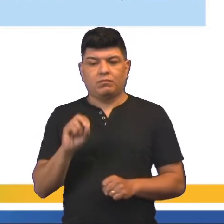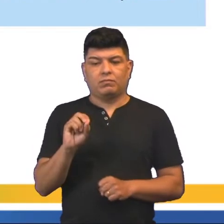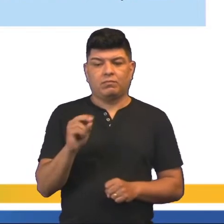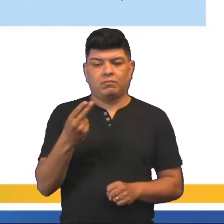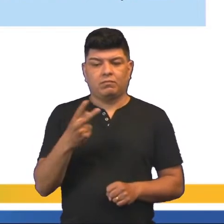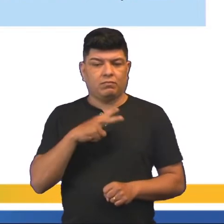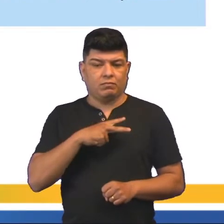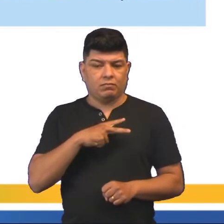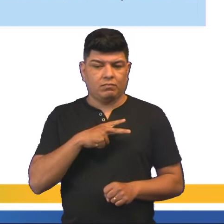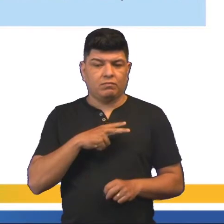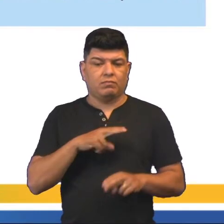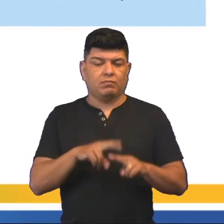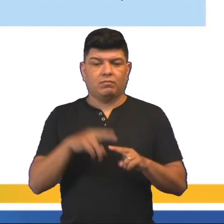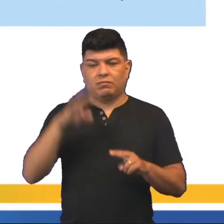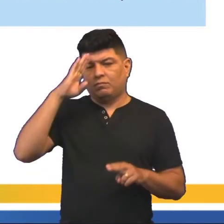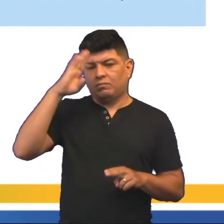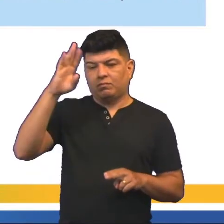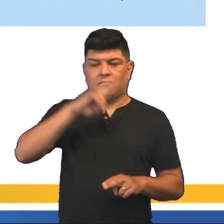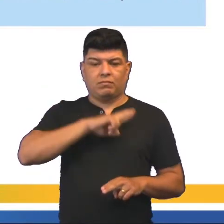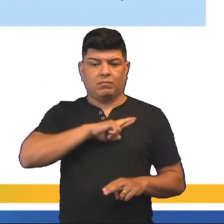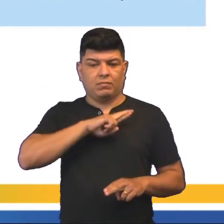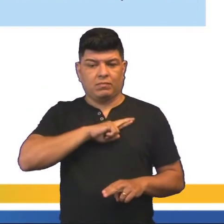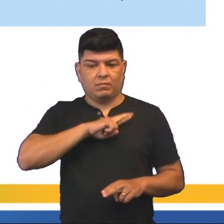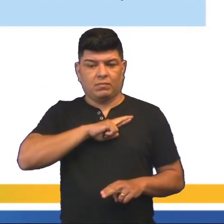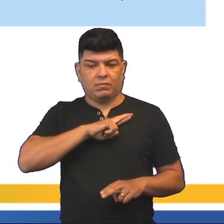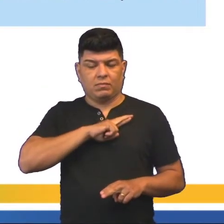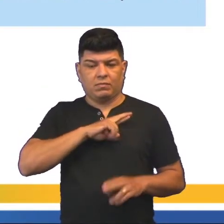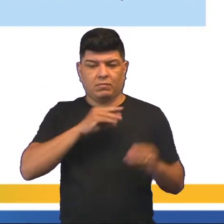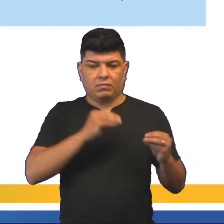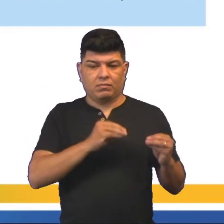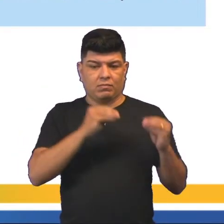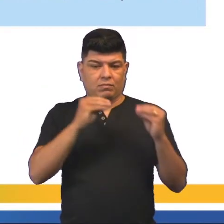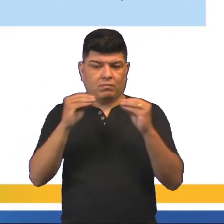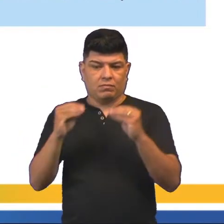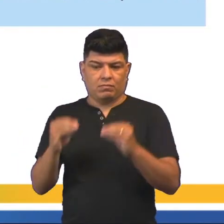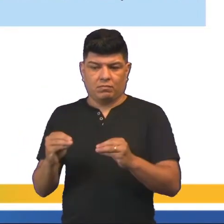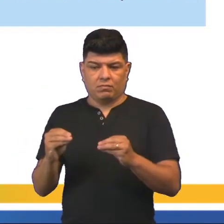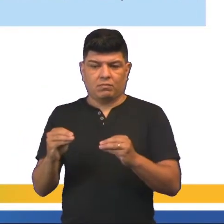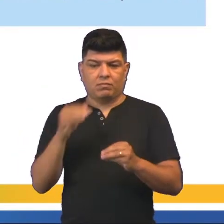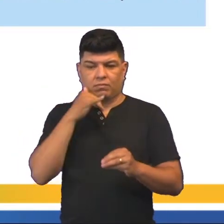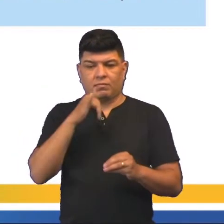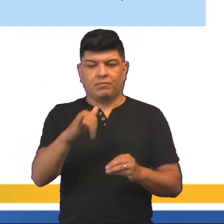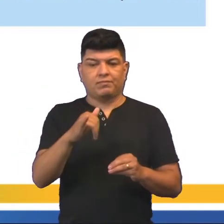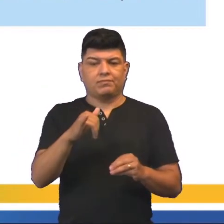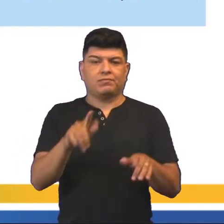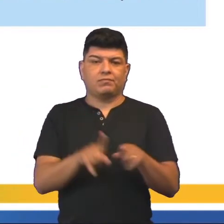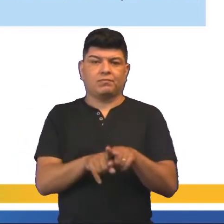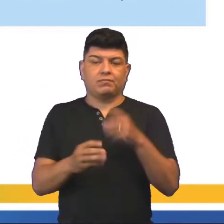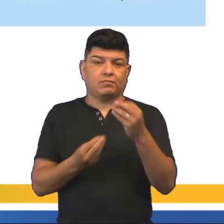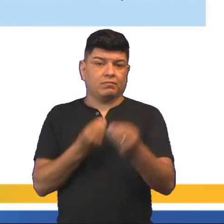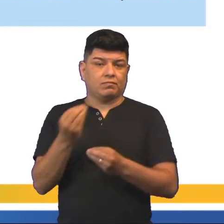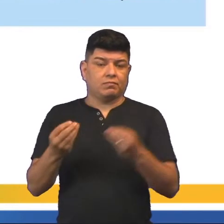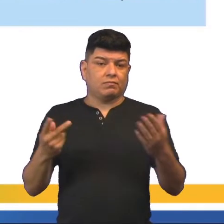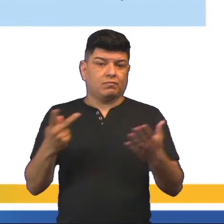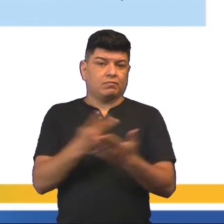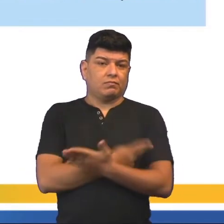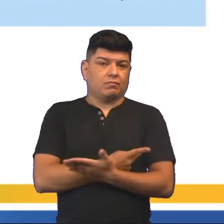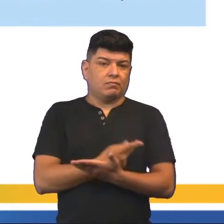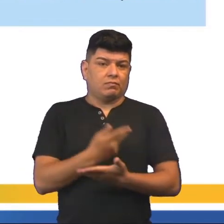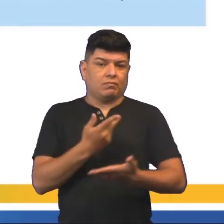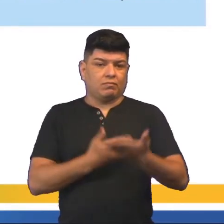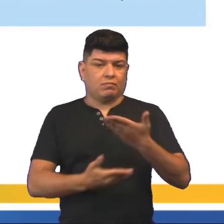privadas. Elas vão ser as principais responsáveis aí pela entrega de energia, tá? Como é que acontece o sistema